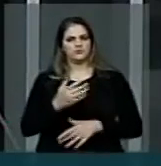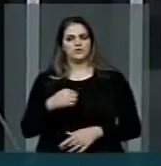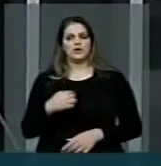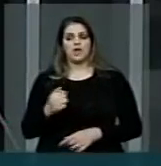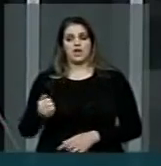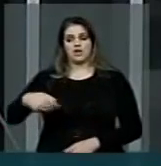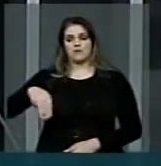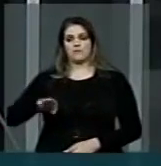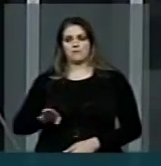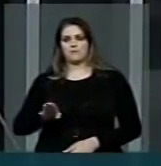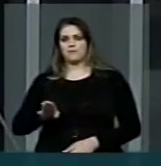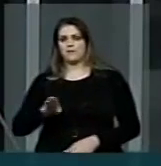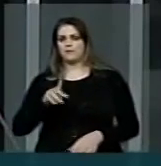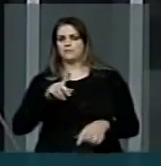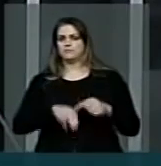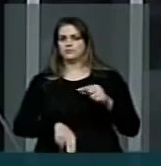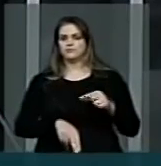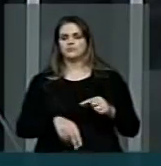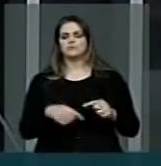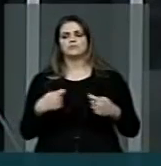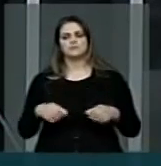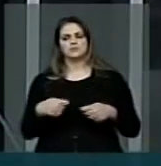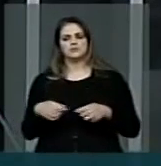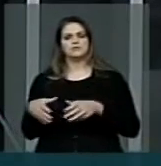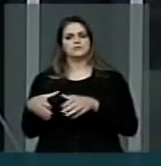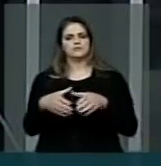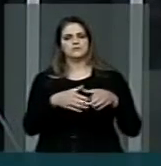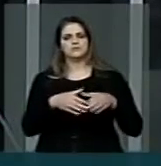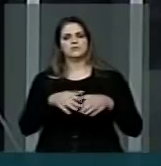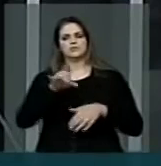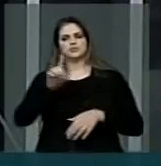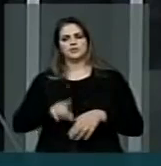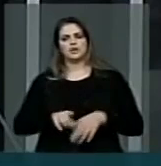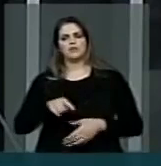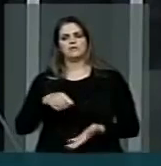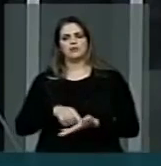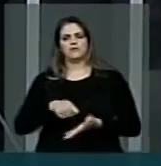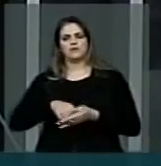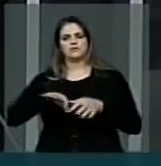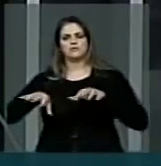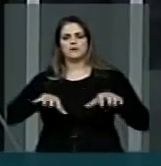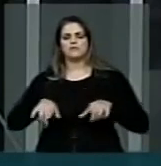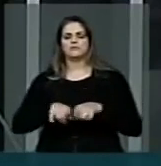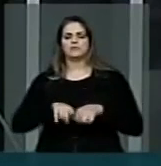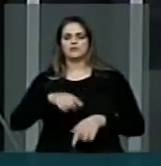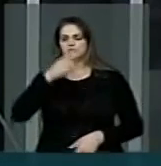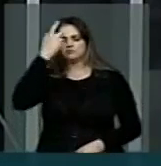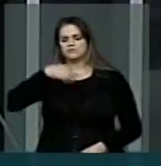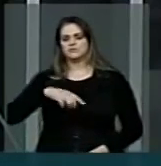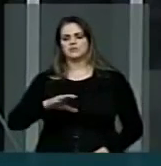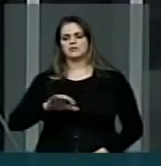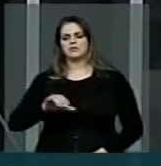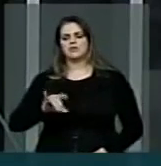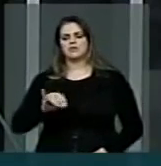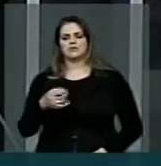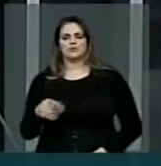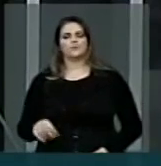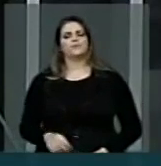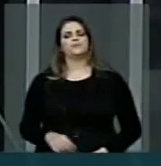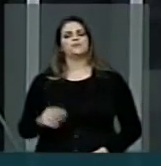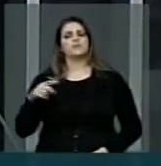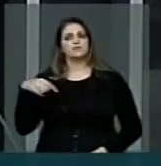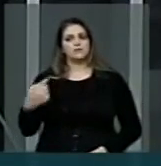dos poderes e pelos direitos e garantias do cidadão. Mais tarde, participou ativamente do encaminhamento